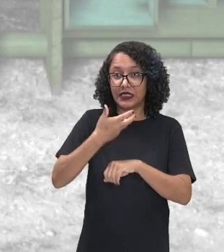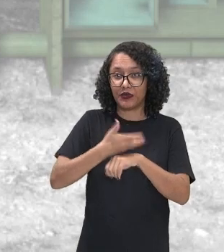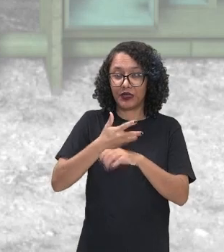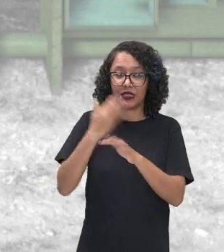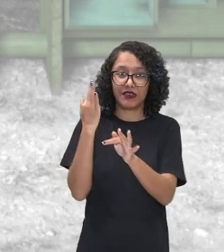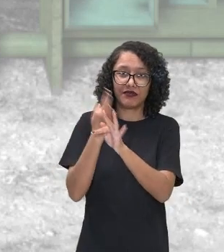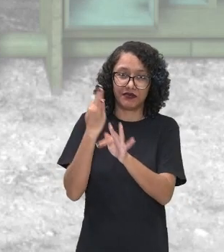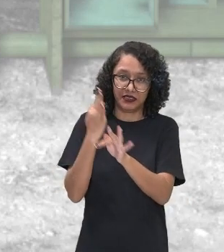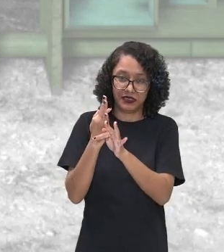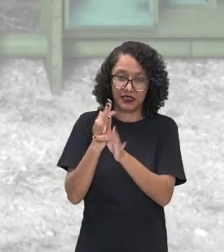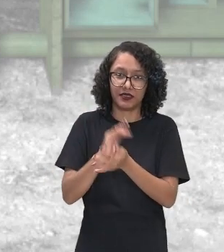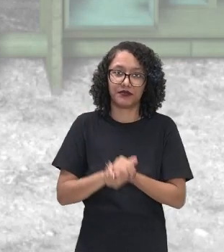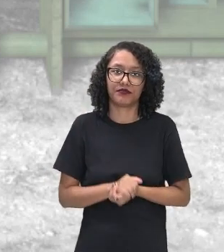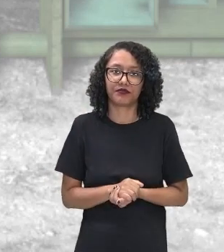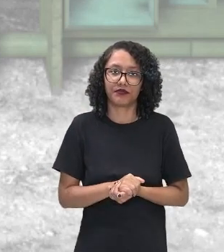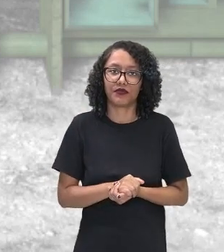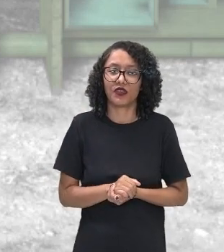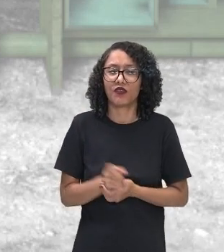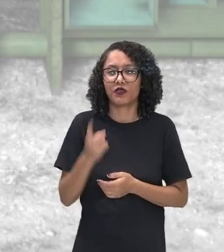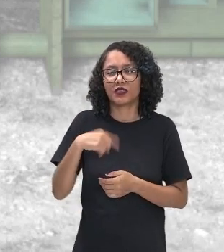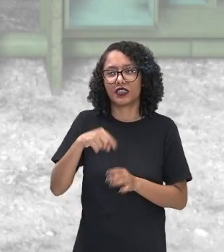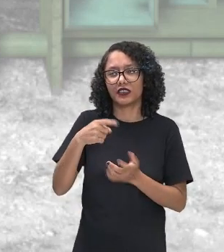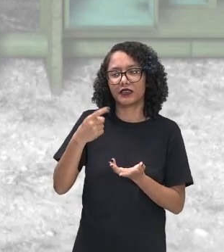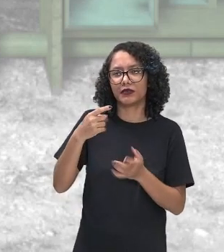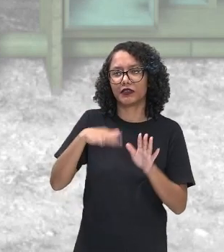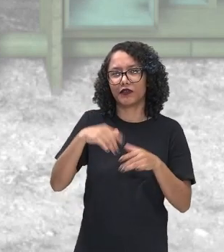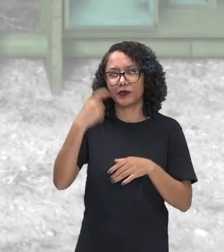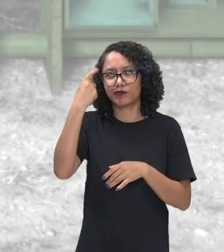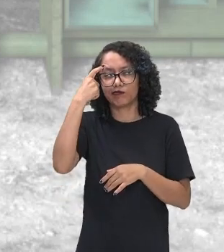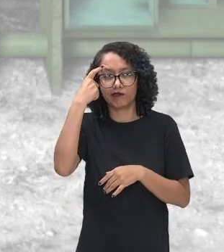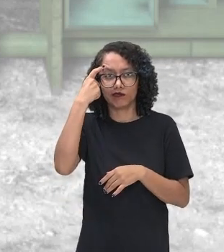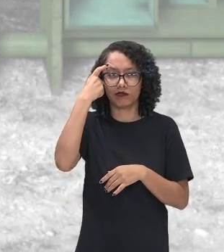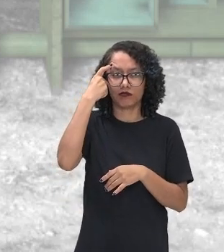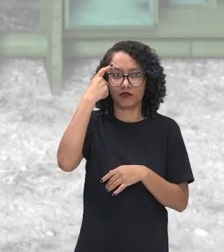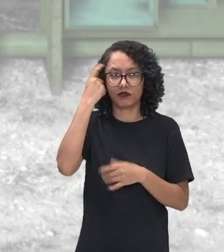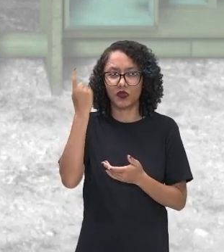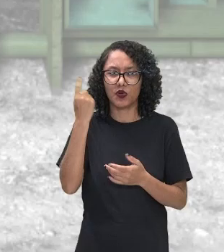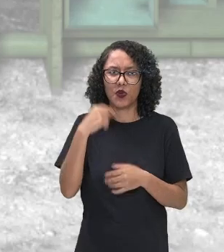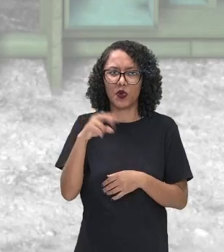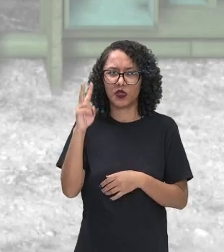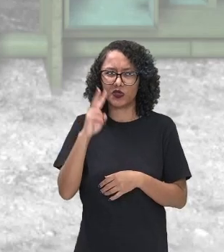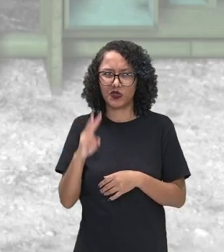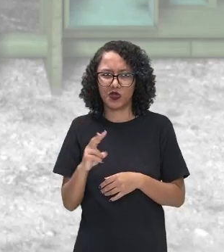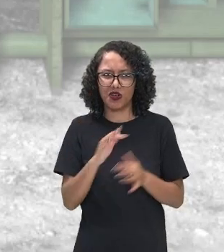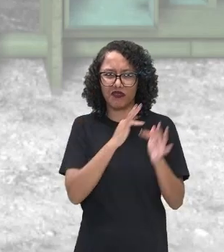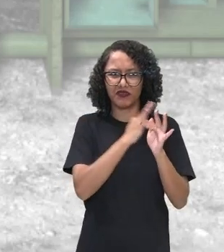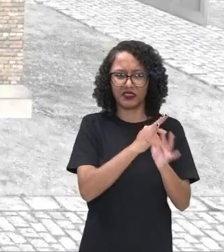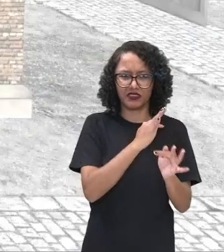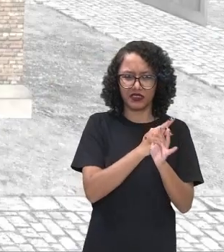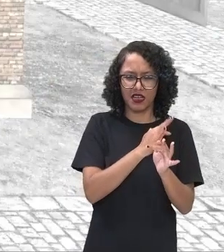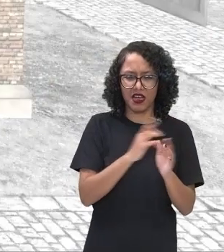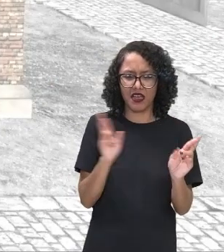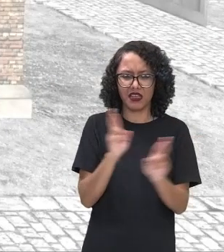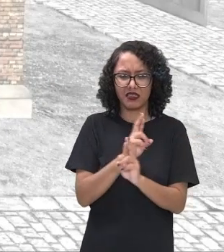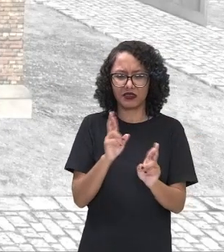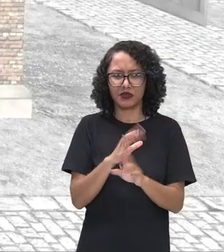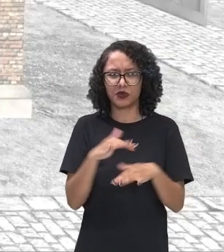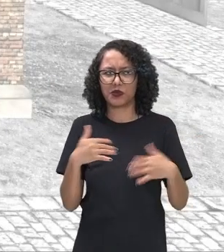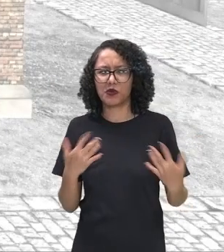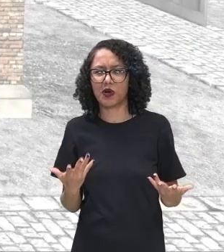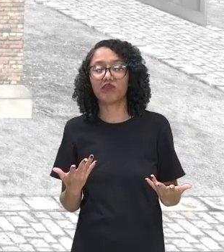de Física. Você pode estar se perguntando, o que história tem a ver com física? Tem muito a